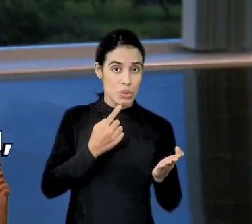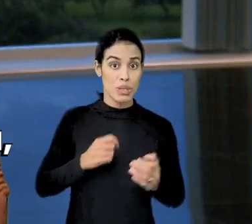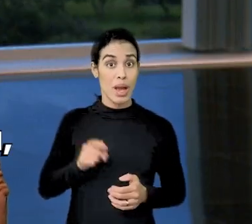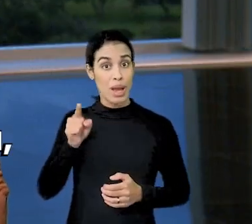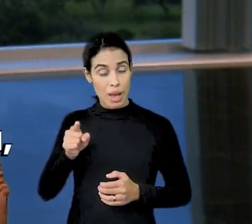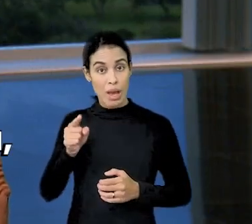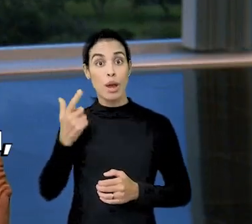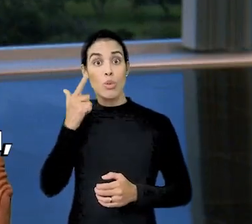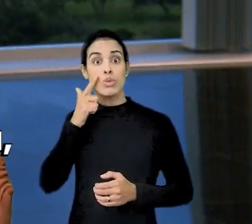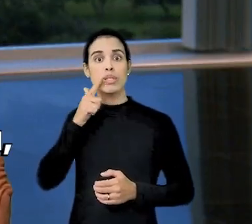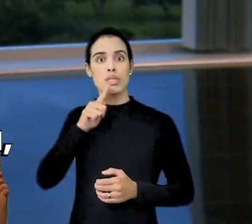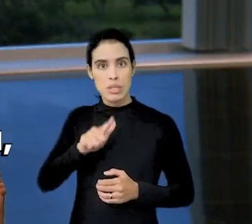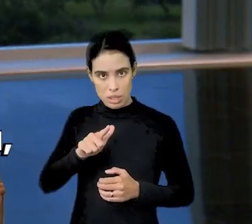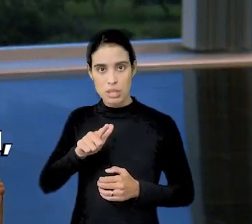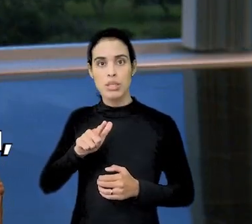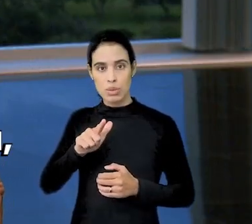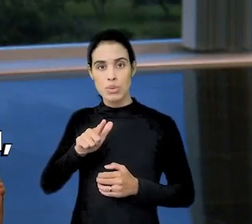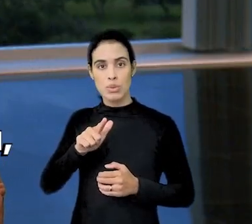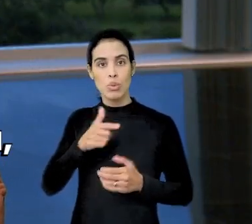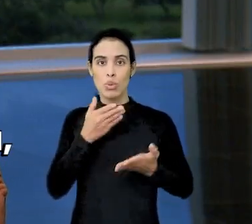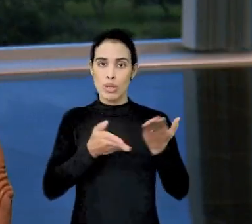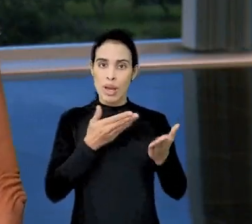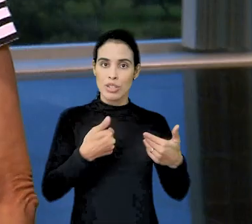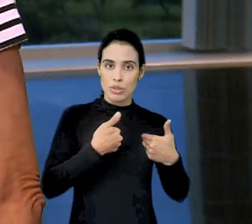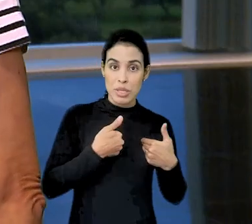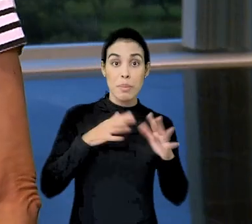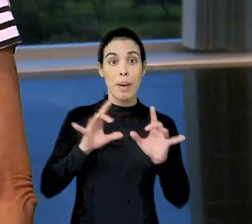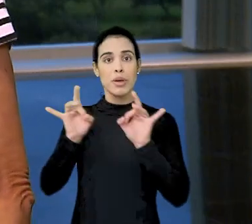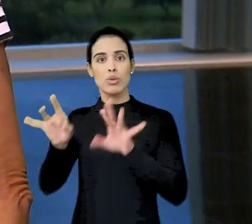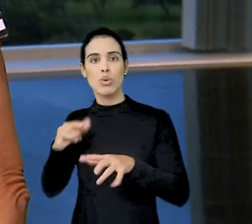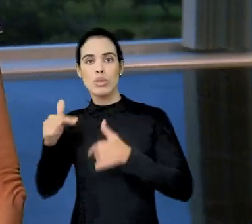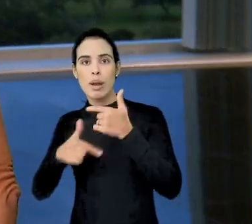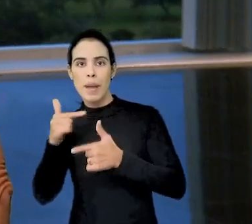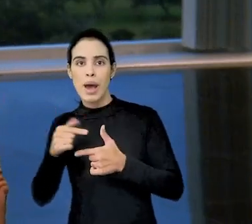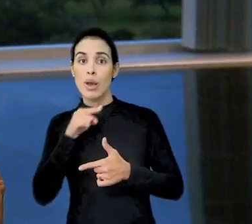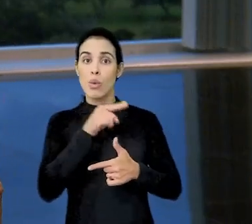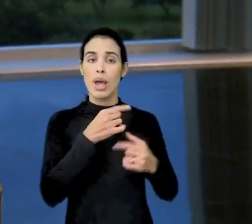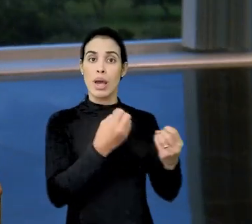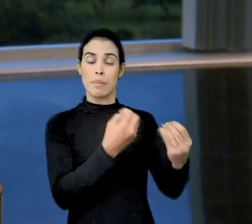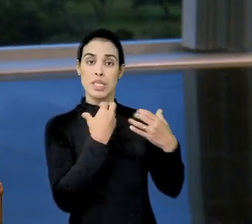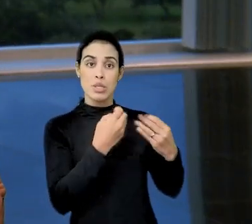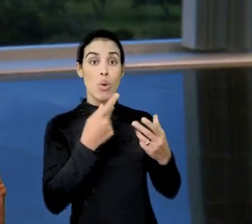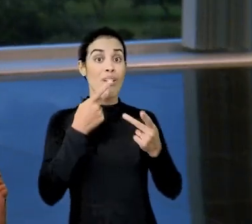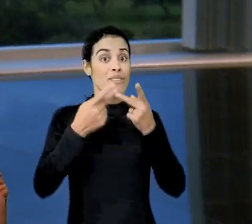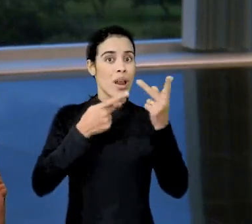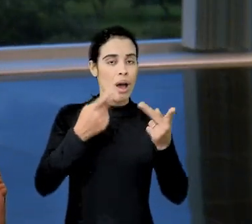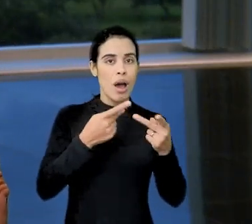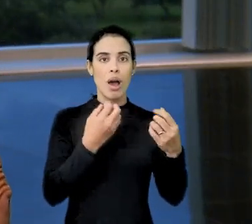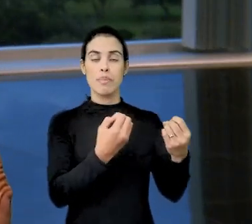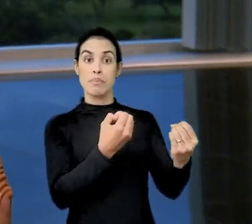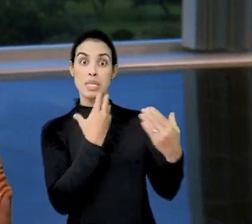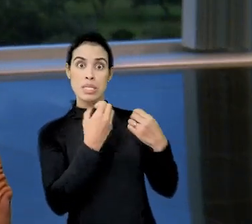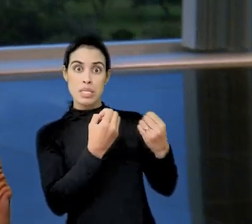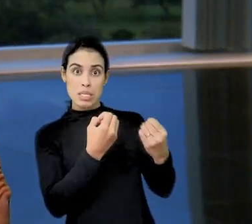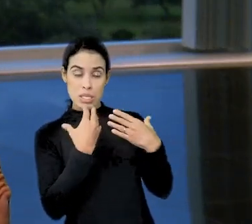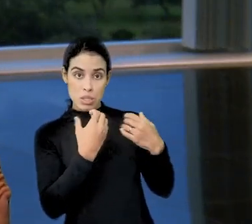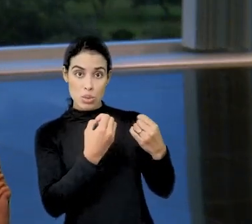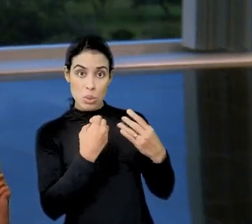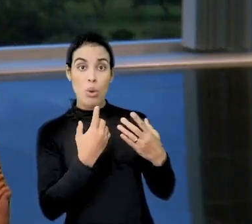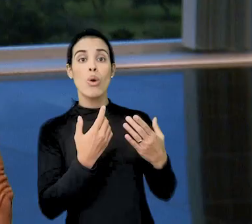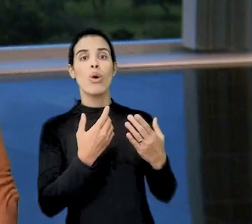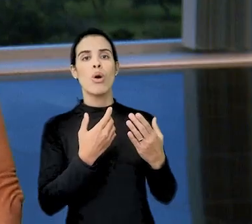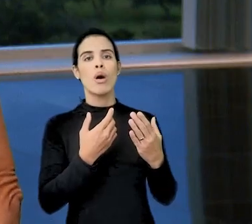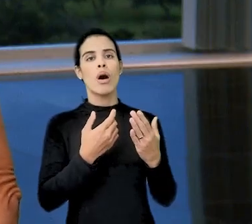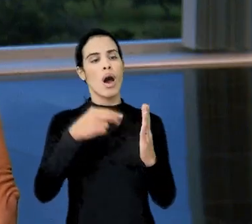largou o emprego para ficar dentro de casa, para cuidar de mim, para me ensinar a falar. Primeiro ensinar a